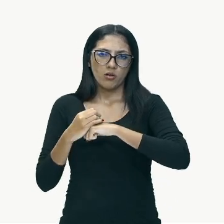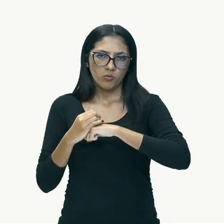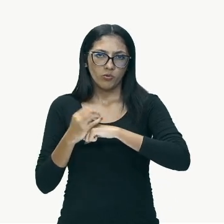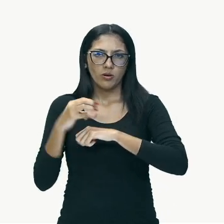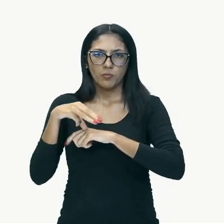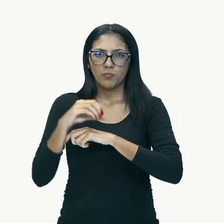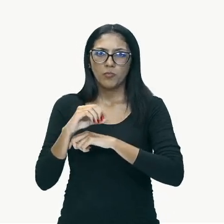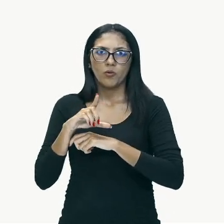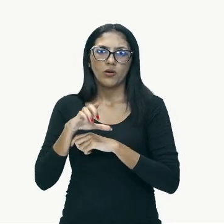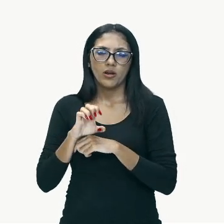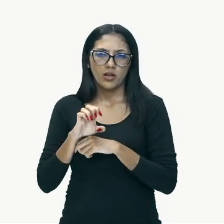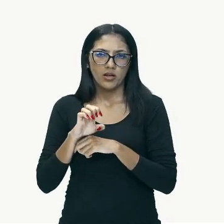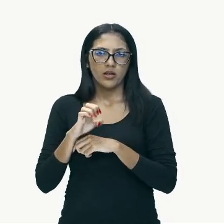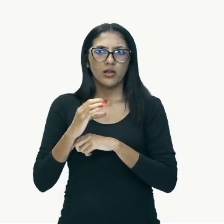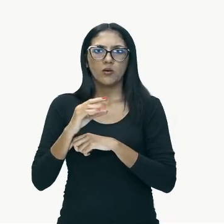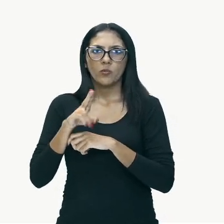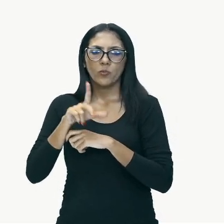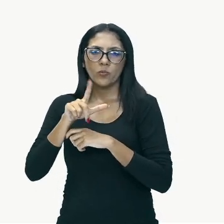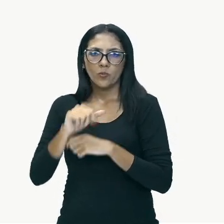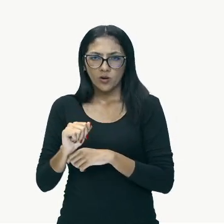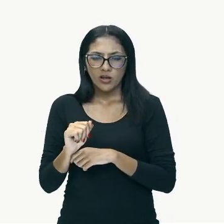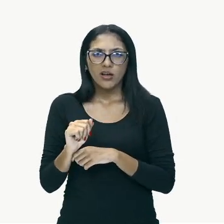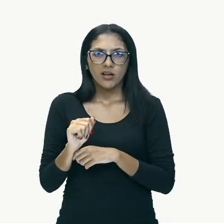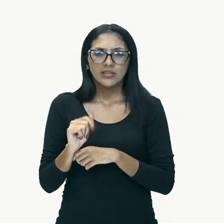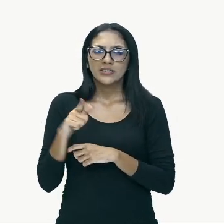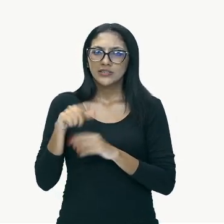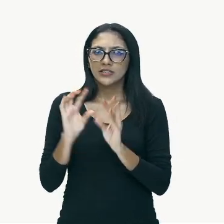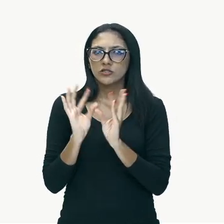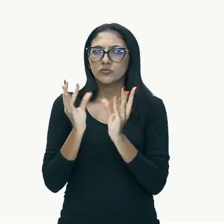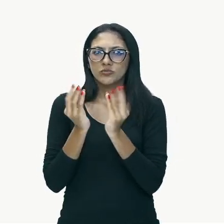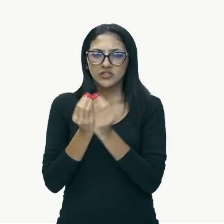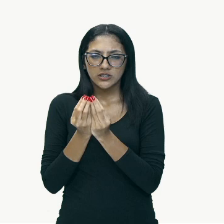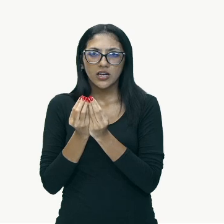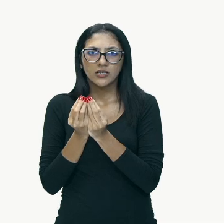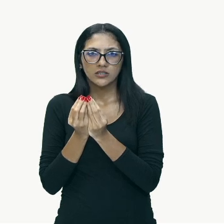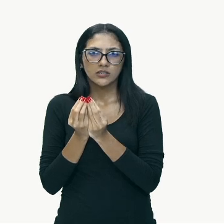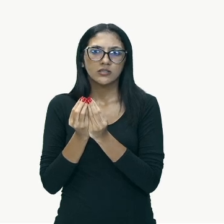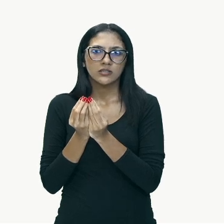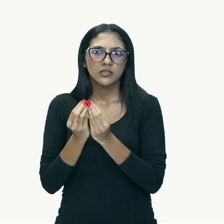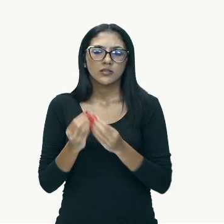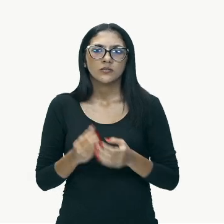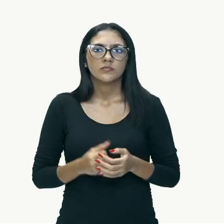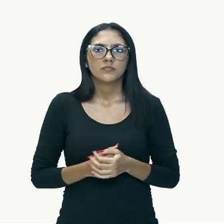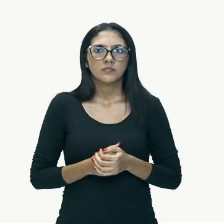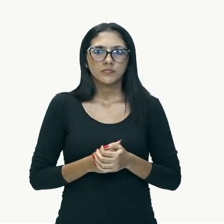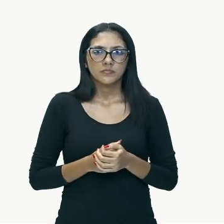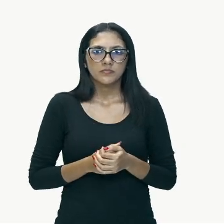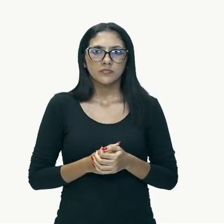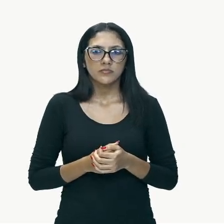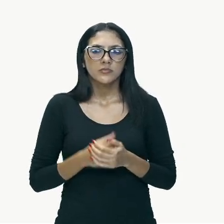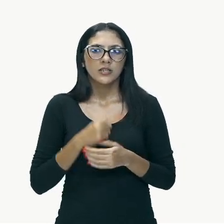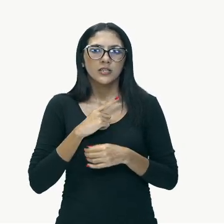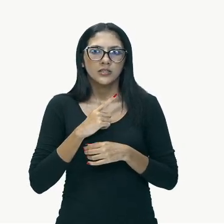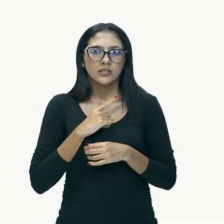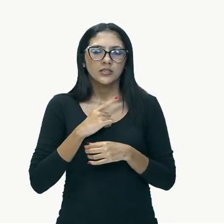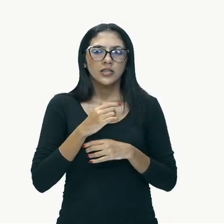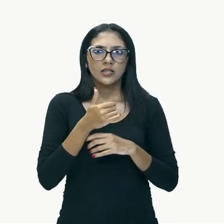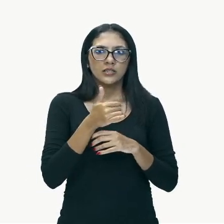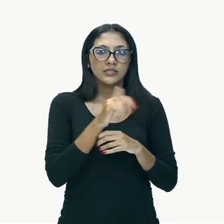de CaCO3, nós temos 100 U. Isso é